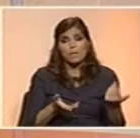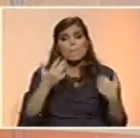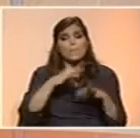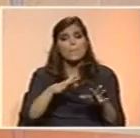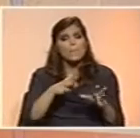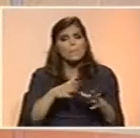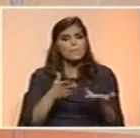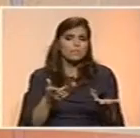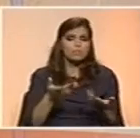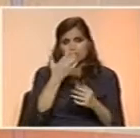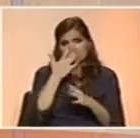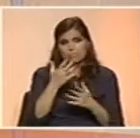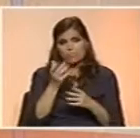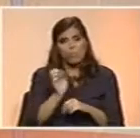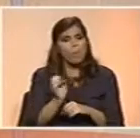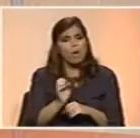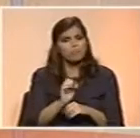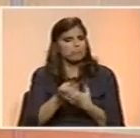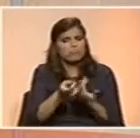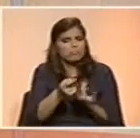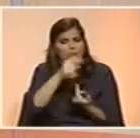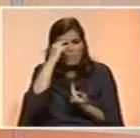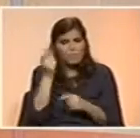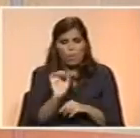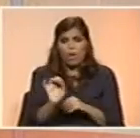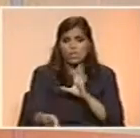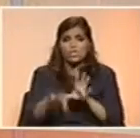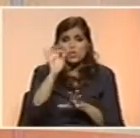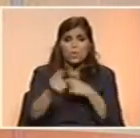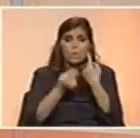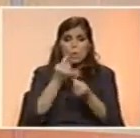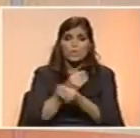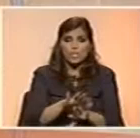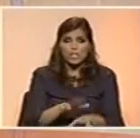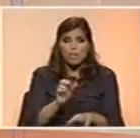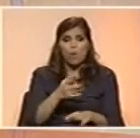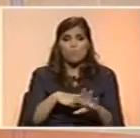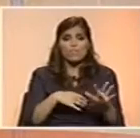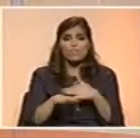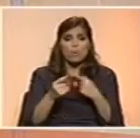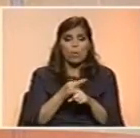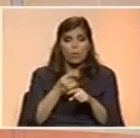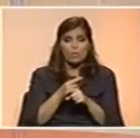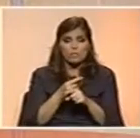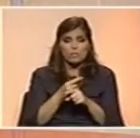difícil ter a opção para algumas das crianças, ou fazer coisas que são feitas noutros sítios, que é ter, por exemplo, um dia por